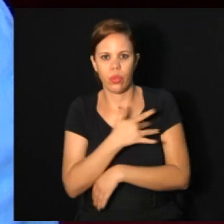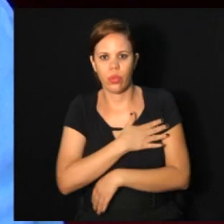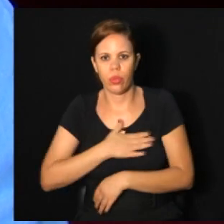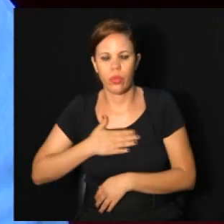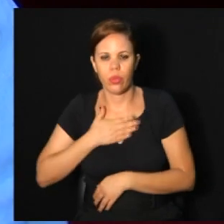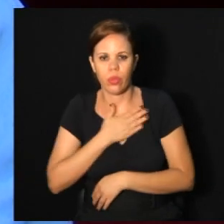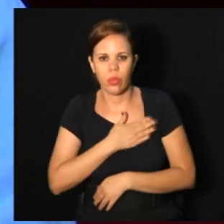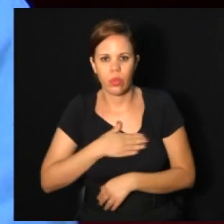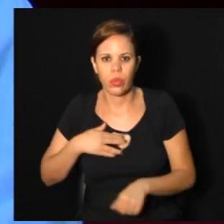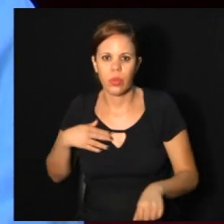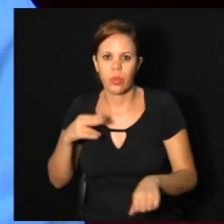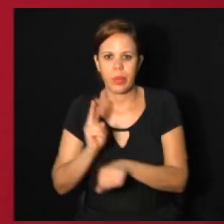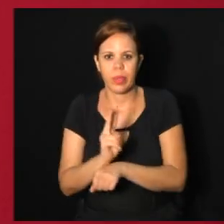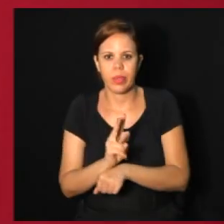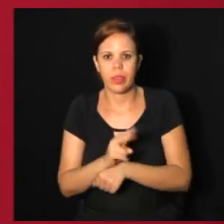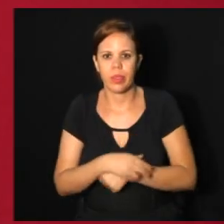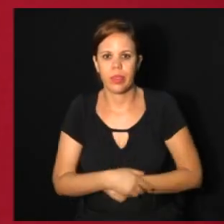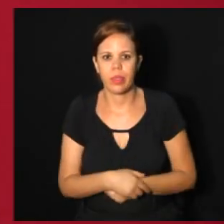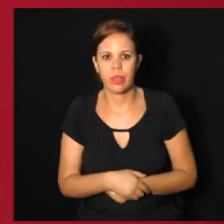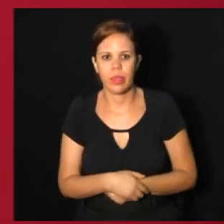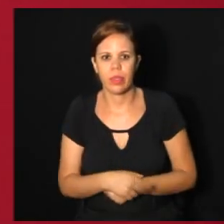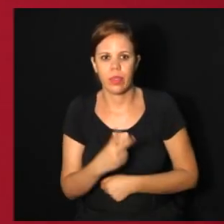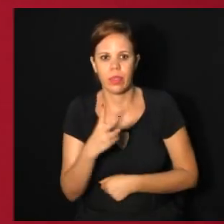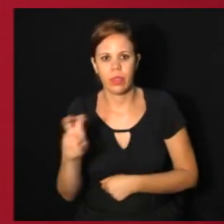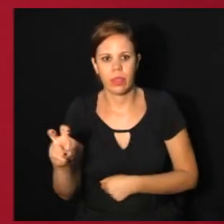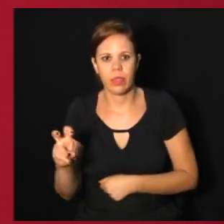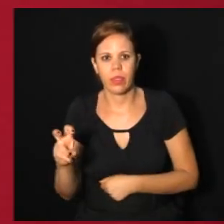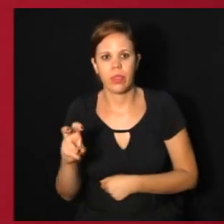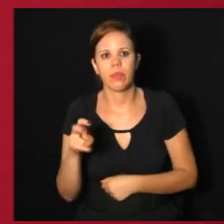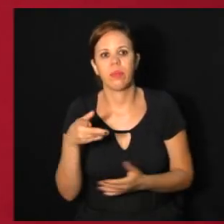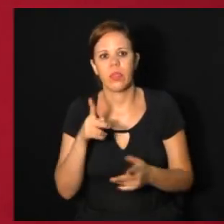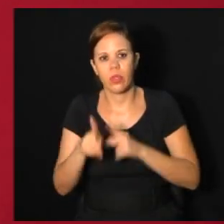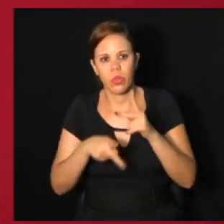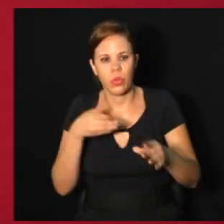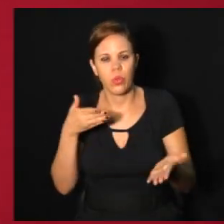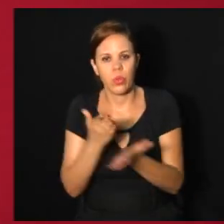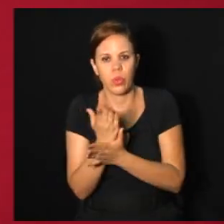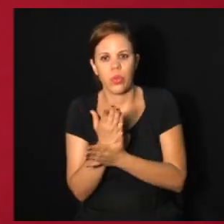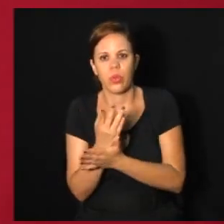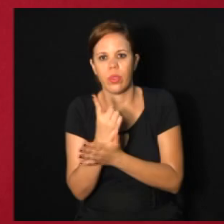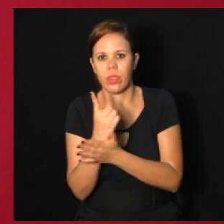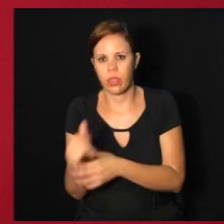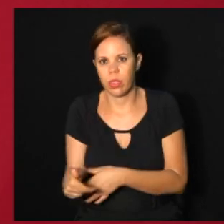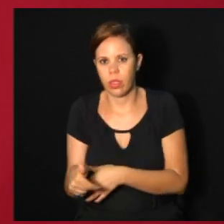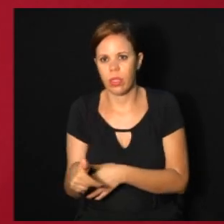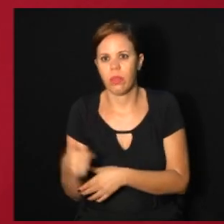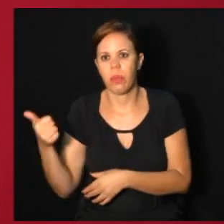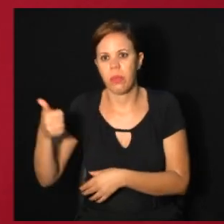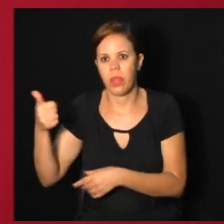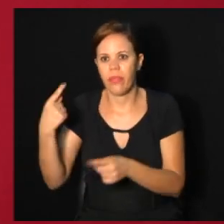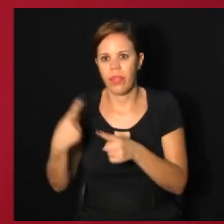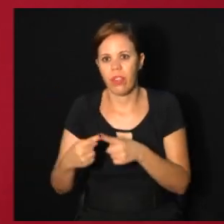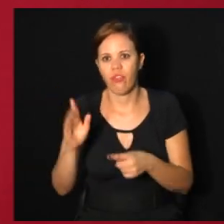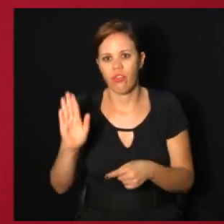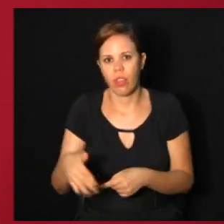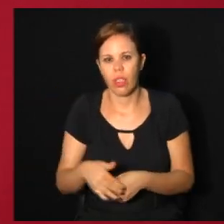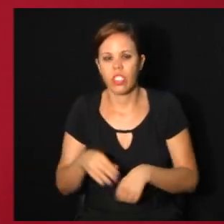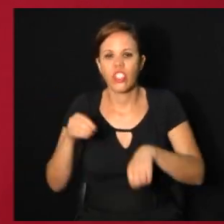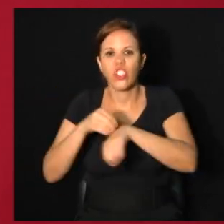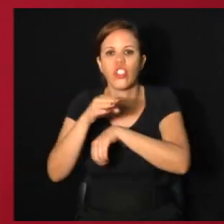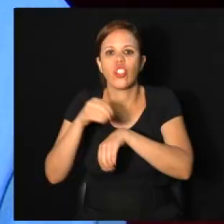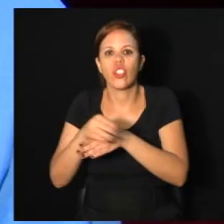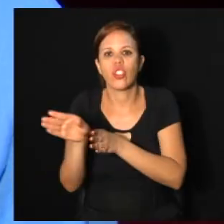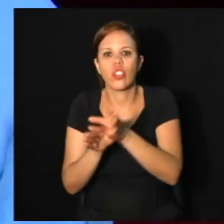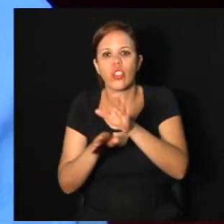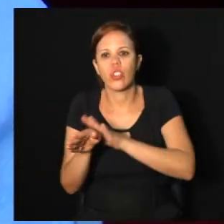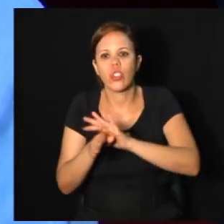sadio, protegido, né? Dos 25 eleitos, 17 estão em seu 1º mandato. Débora deu uma dica para os